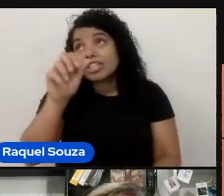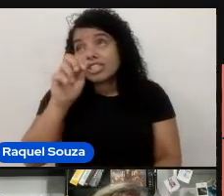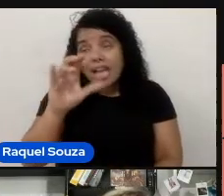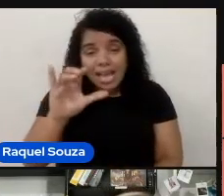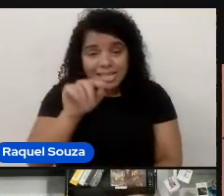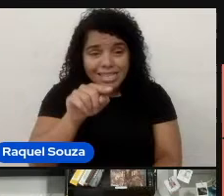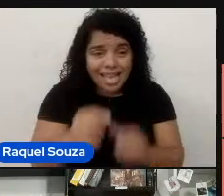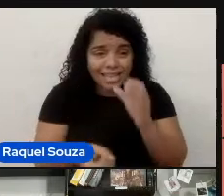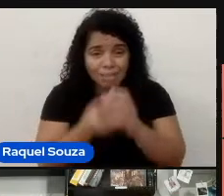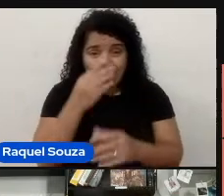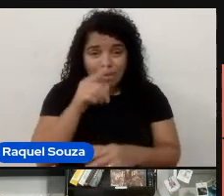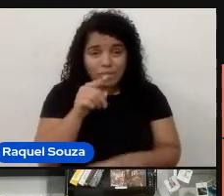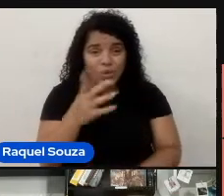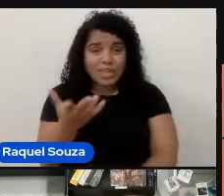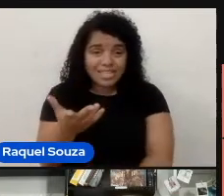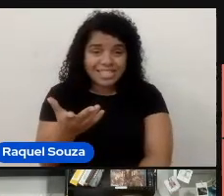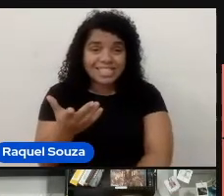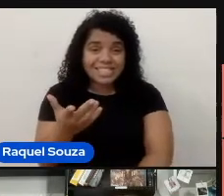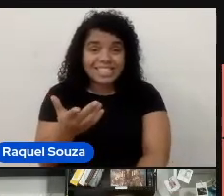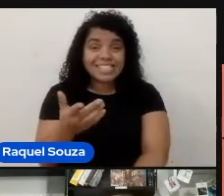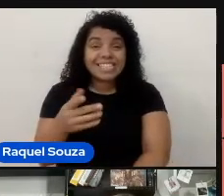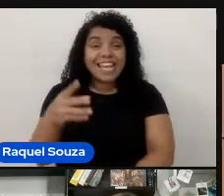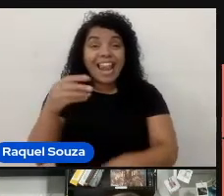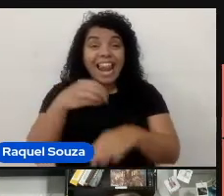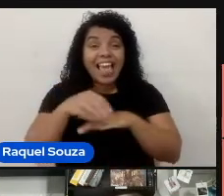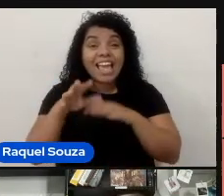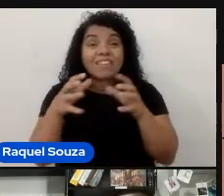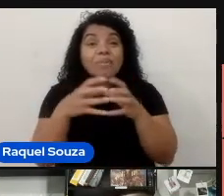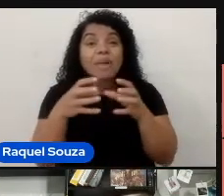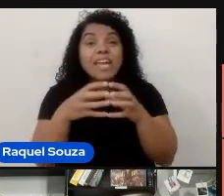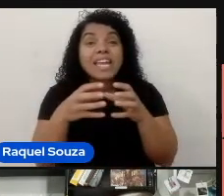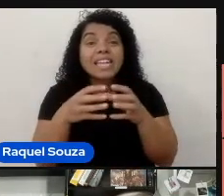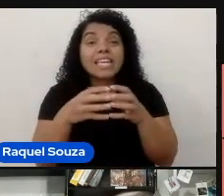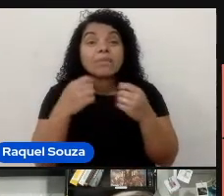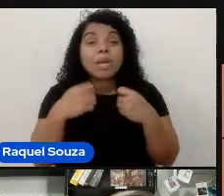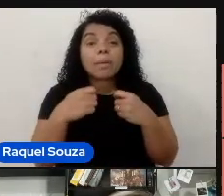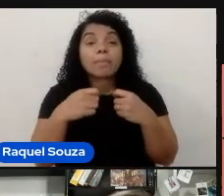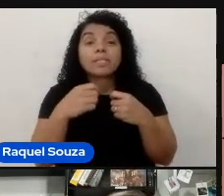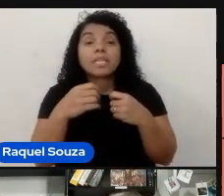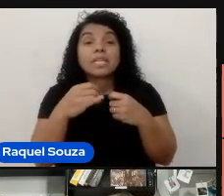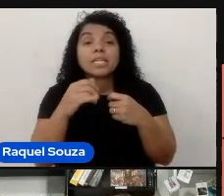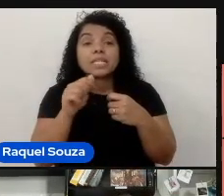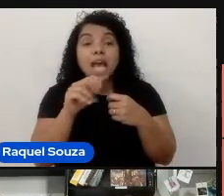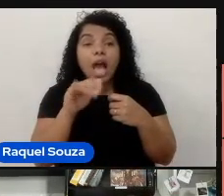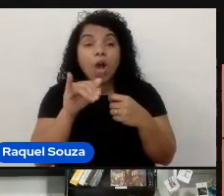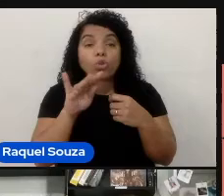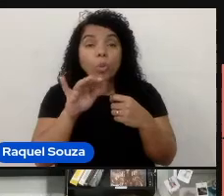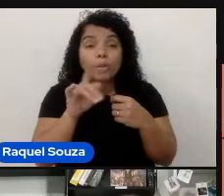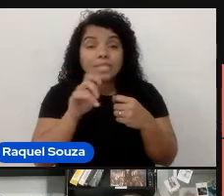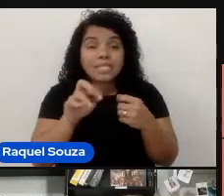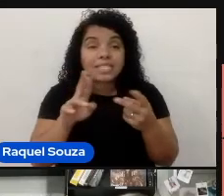isso. Levo para a equipe cross o que é que precisa automatizar, o que é bacana automatizar. Mas antes da